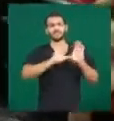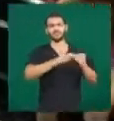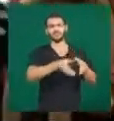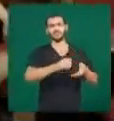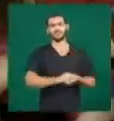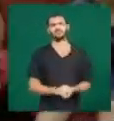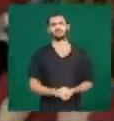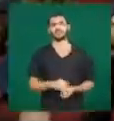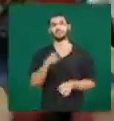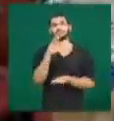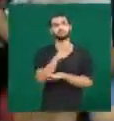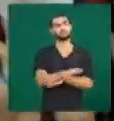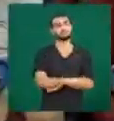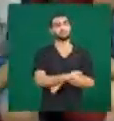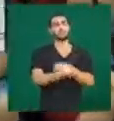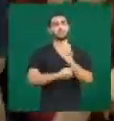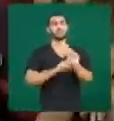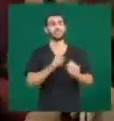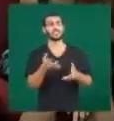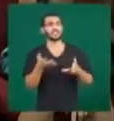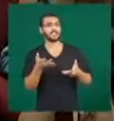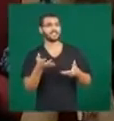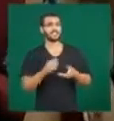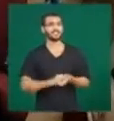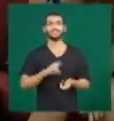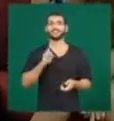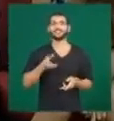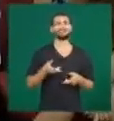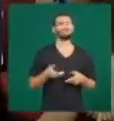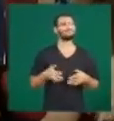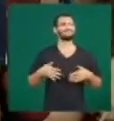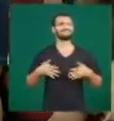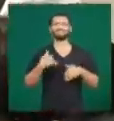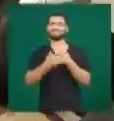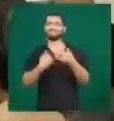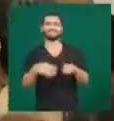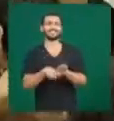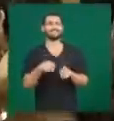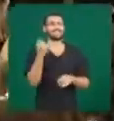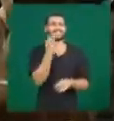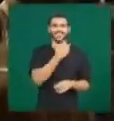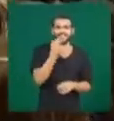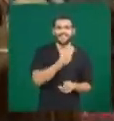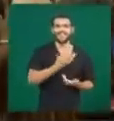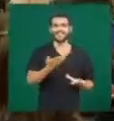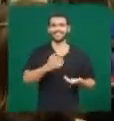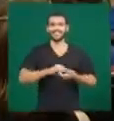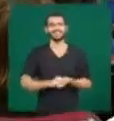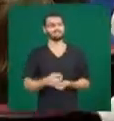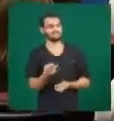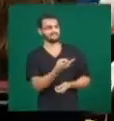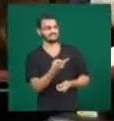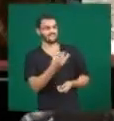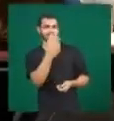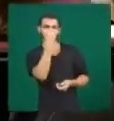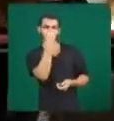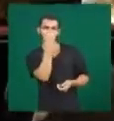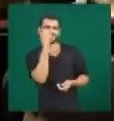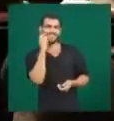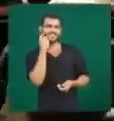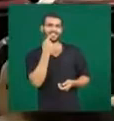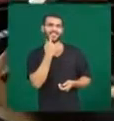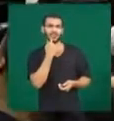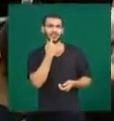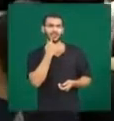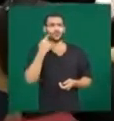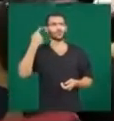Uma tarde em que a única tarefa era se divertir e dar muita gargalhada. Estes dois palhaços surdos vieram de longe, lá